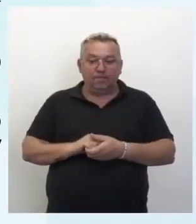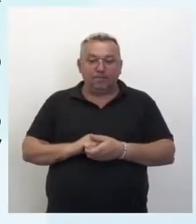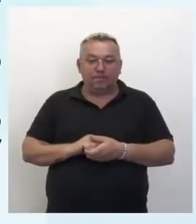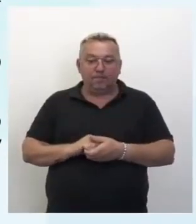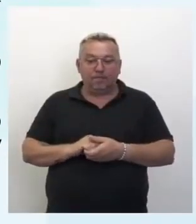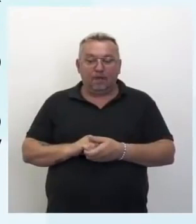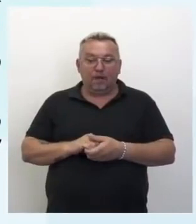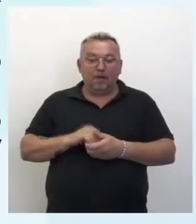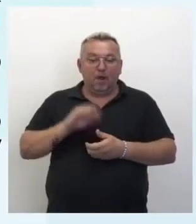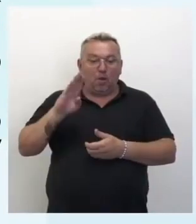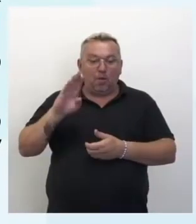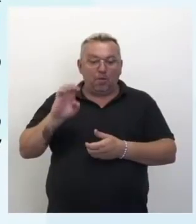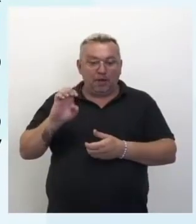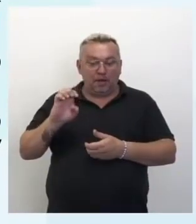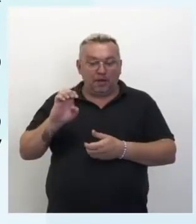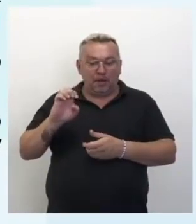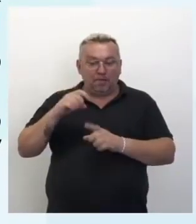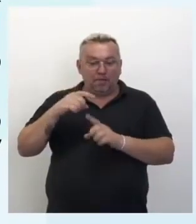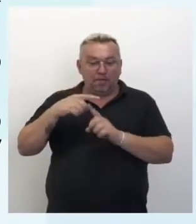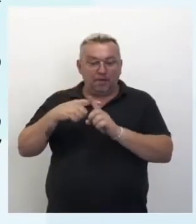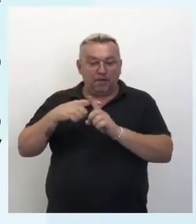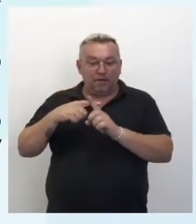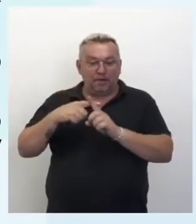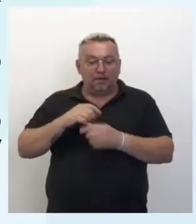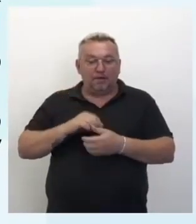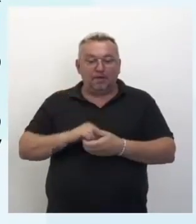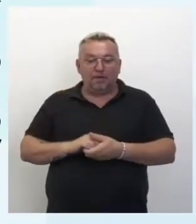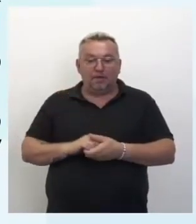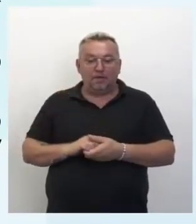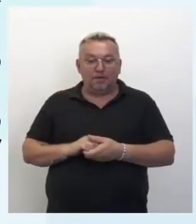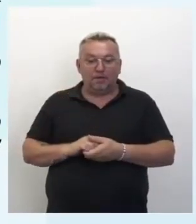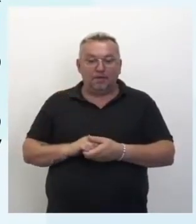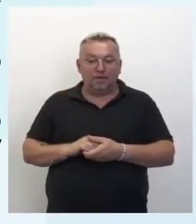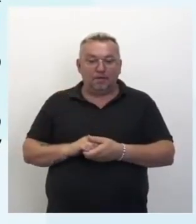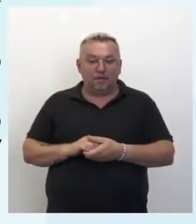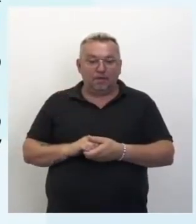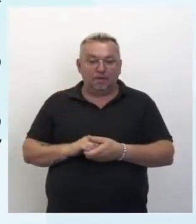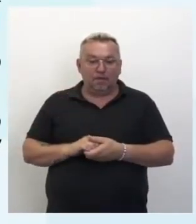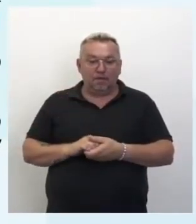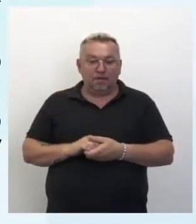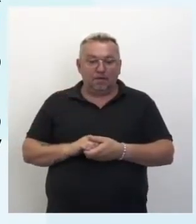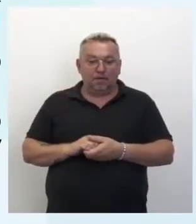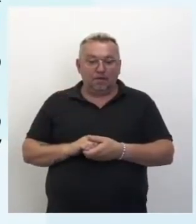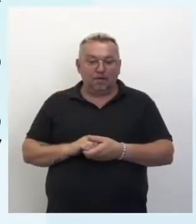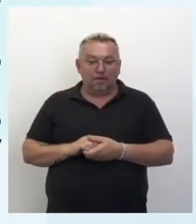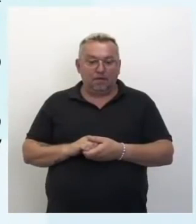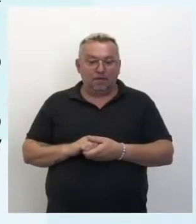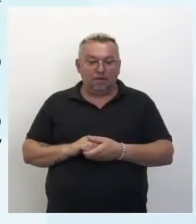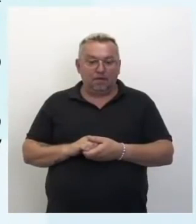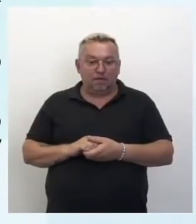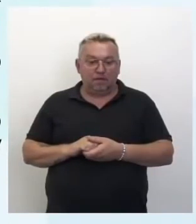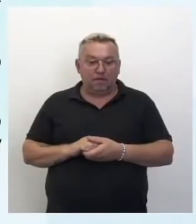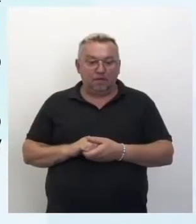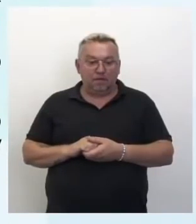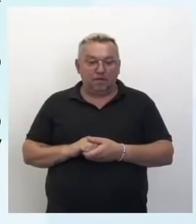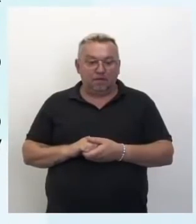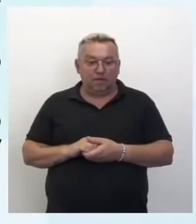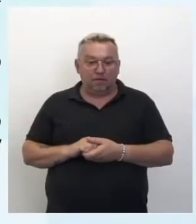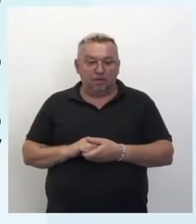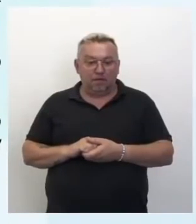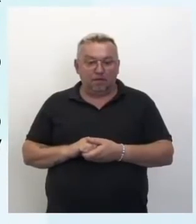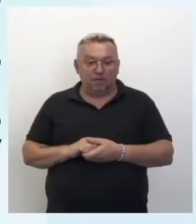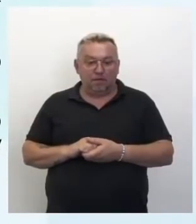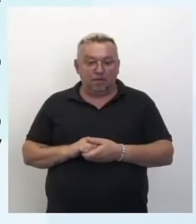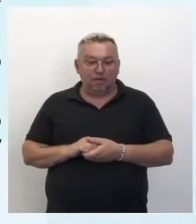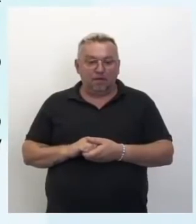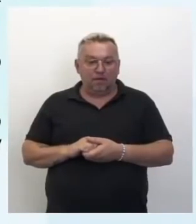já tinha falado para a gente que a gente vai usar o be mais o going to. Opa, amarelo não vai ajudar, né? Então, going to.